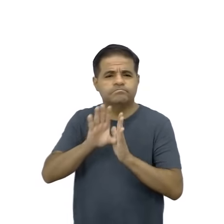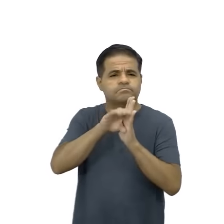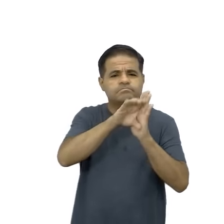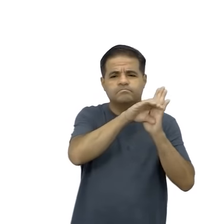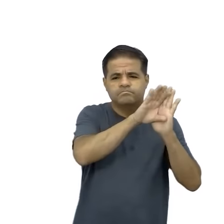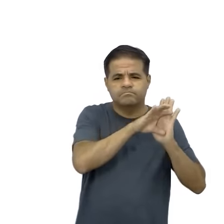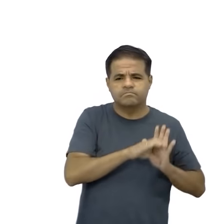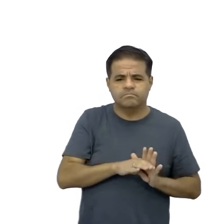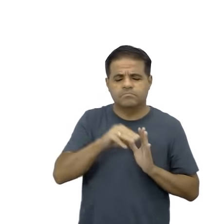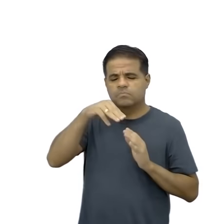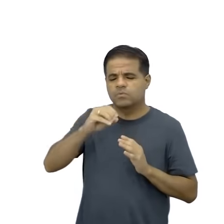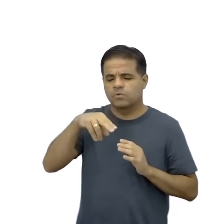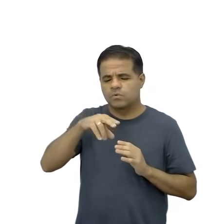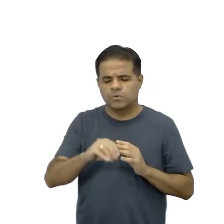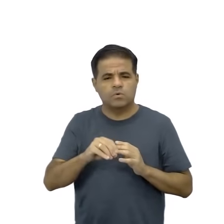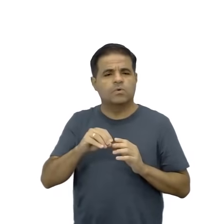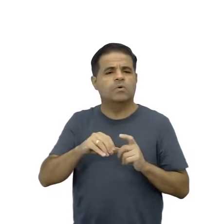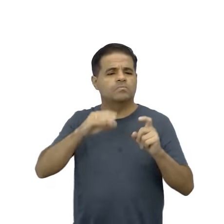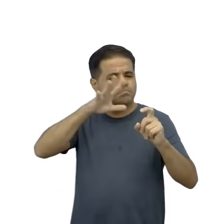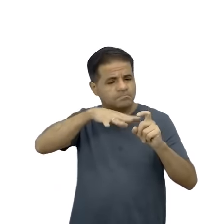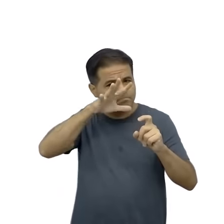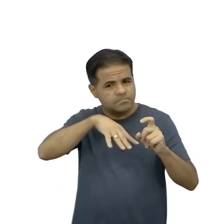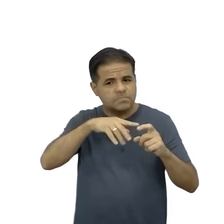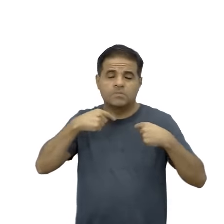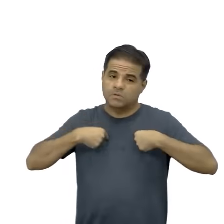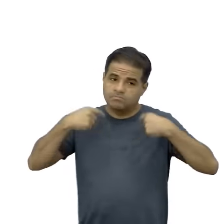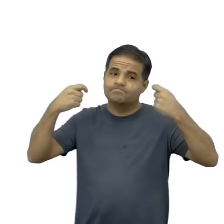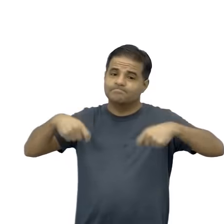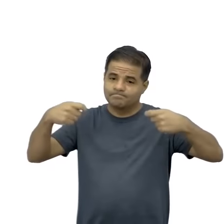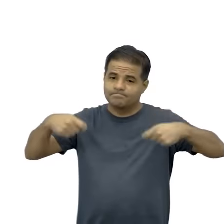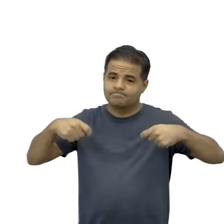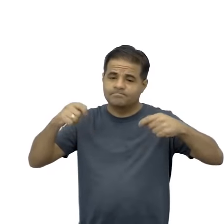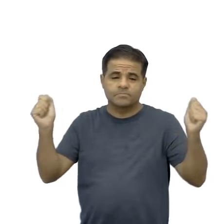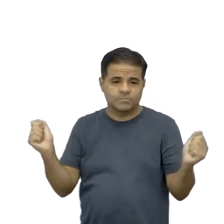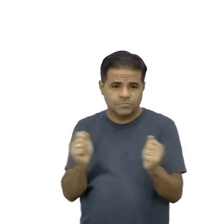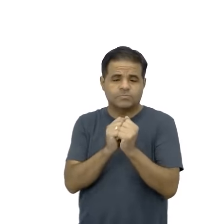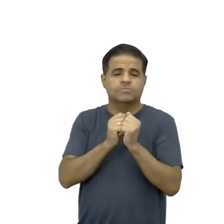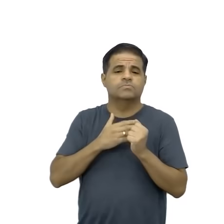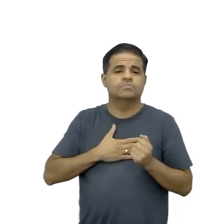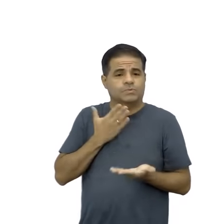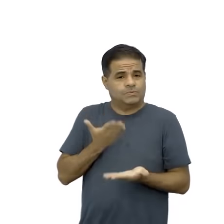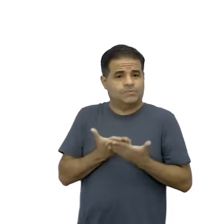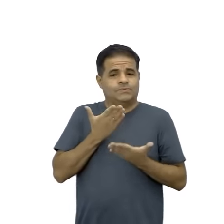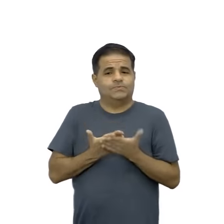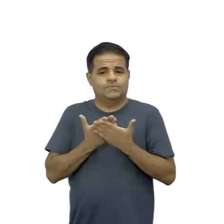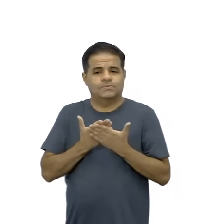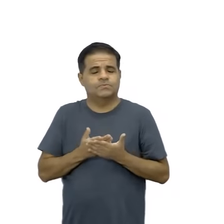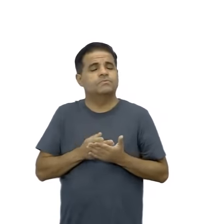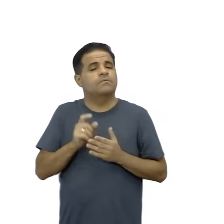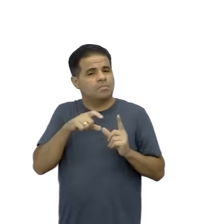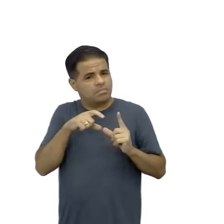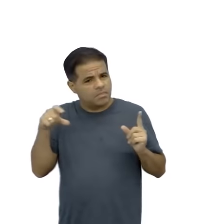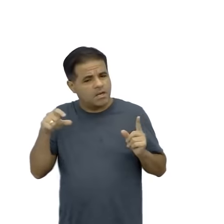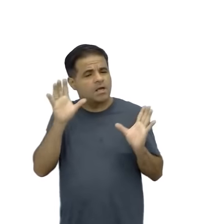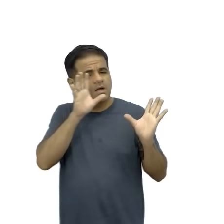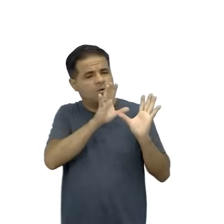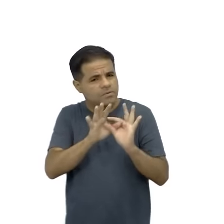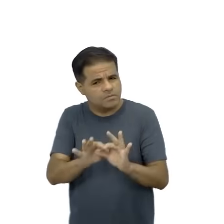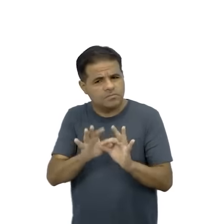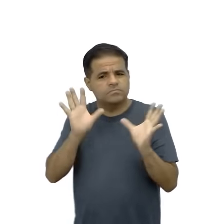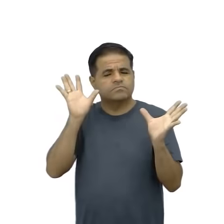de monomito, né? Então, eu preciso, obviamente, ler juntamente com o meu estudante esse trecho,